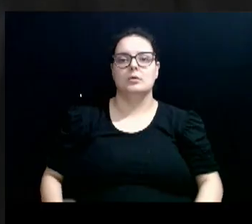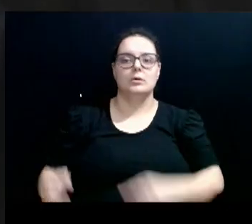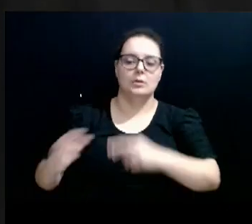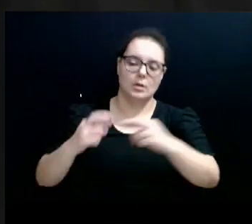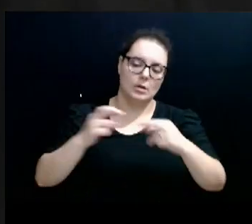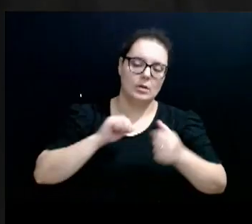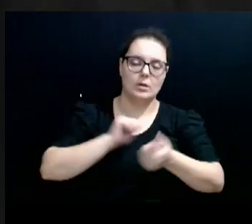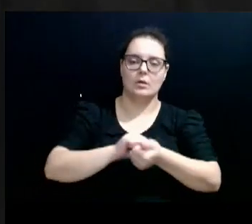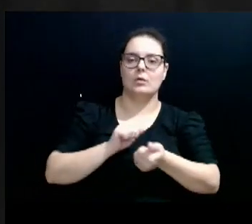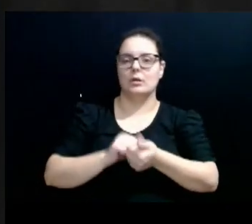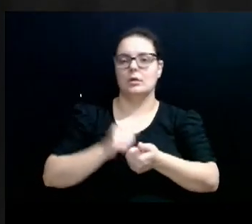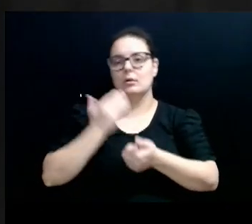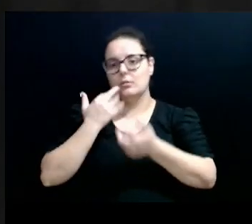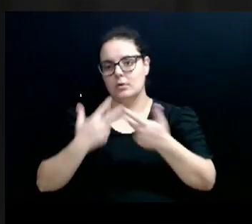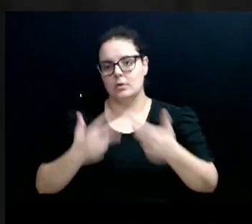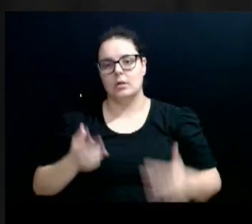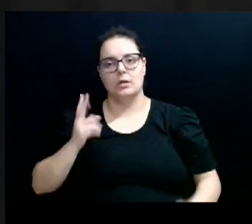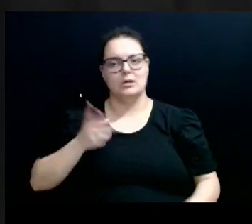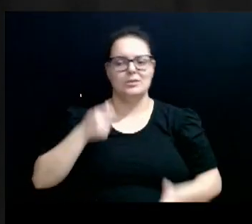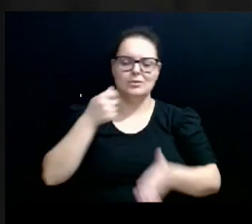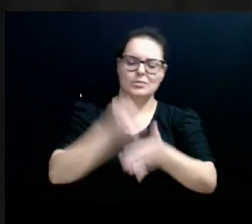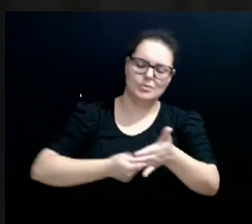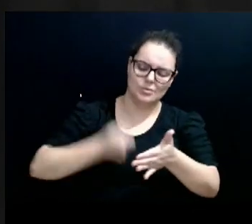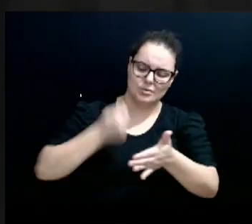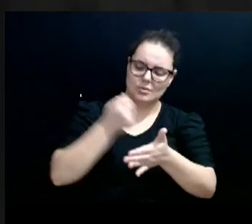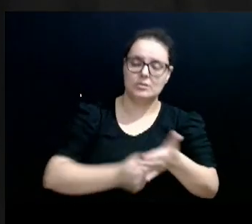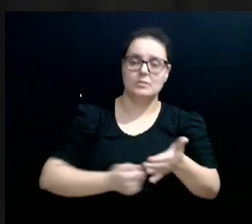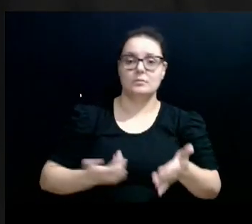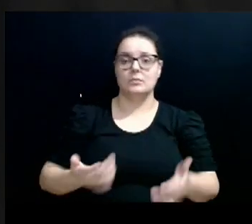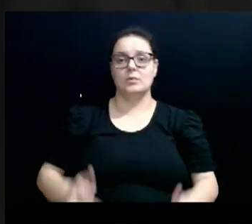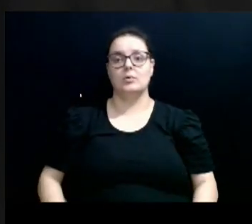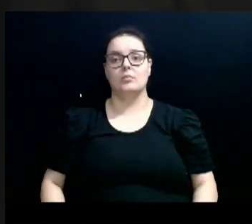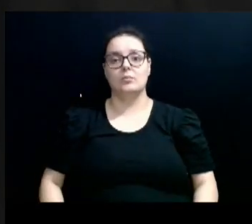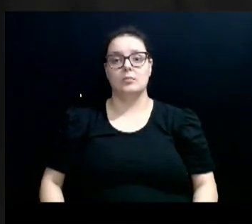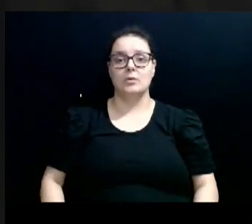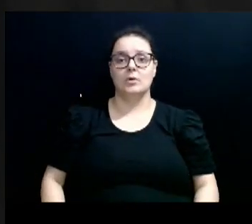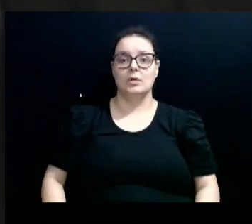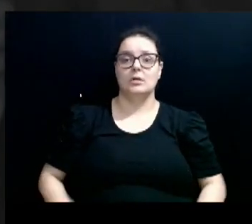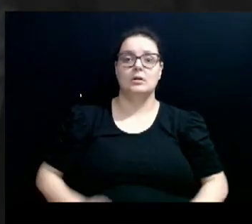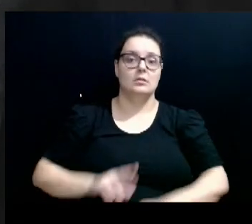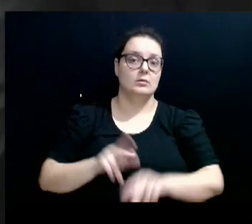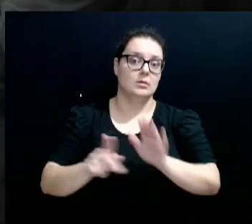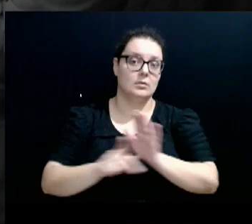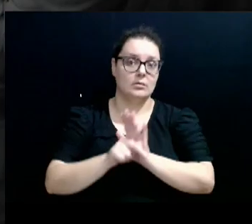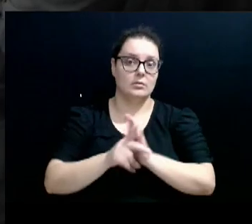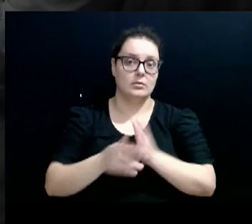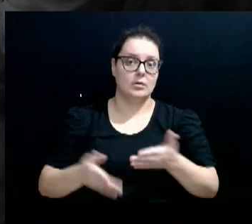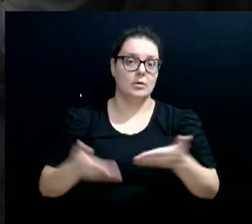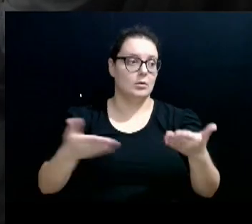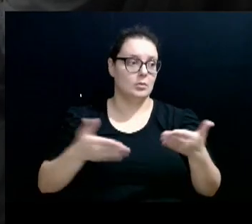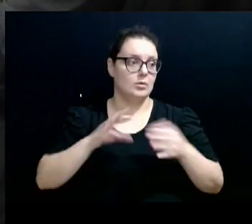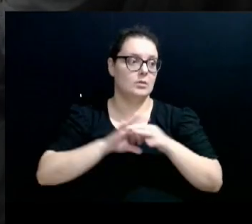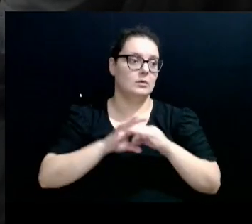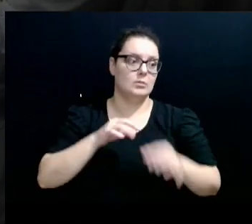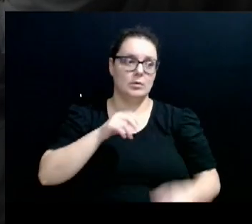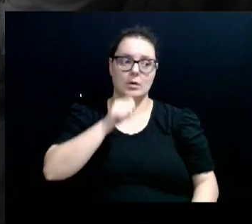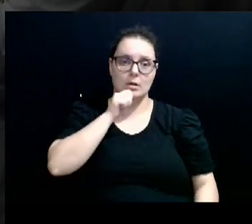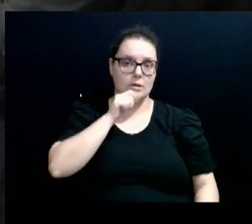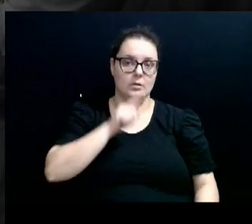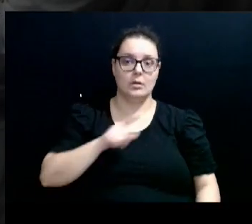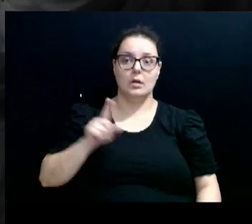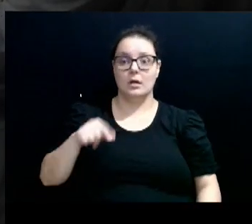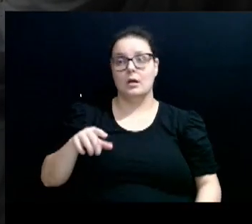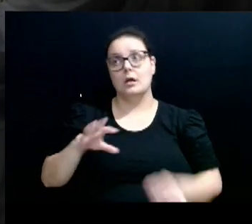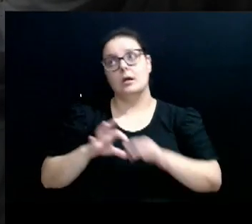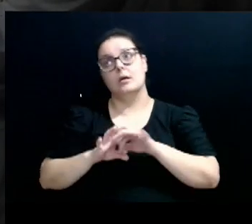Então eu sempre lutei, falei, não, tem uma série de projetos meus hoje aqui. Já é permitido ou ainda não? É permitido, aí até que